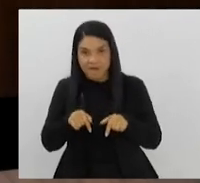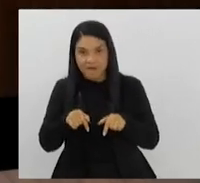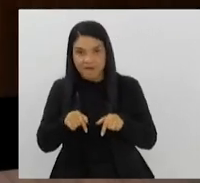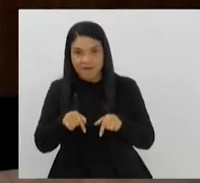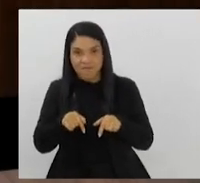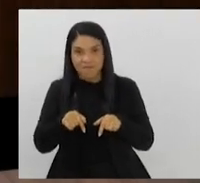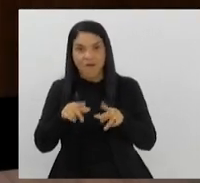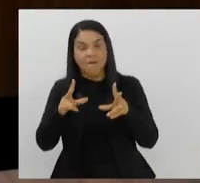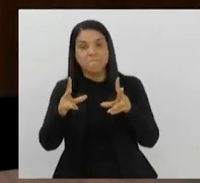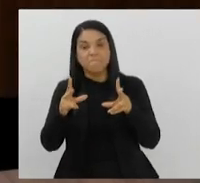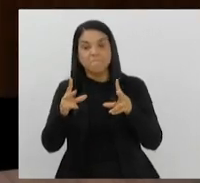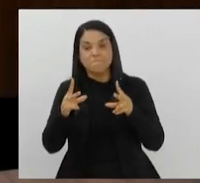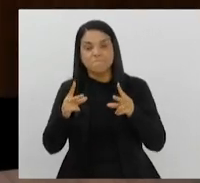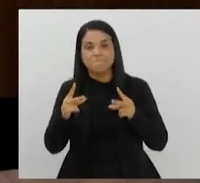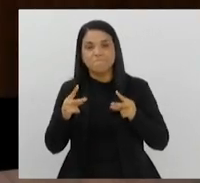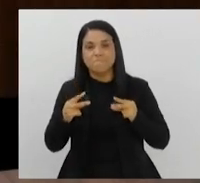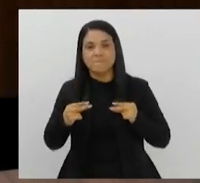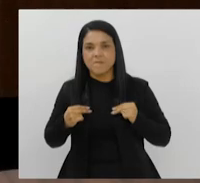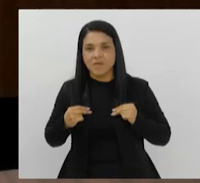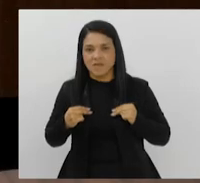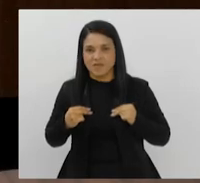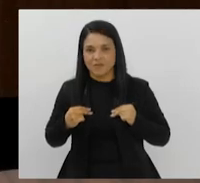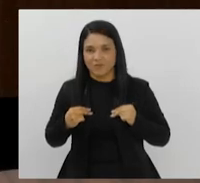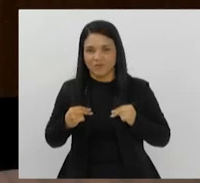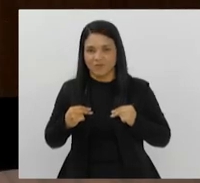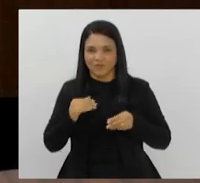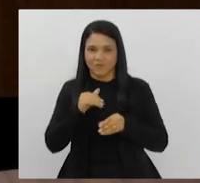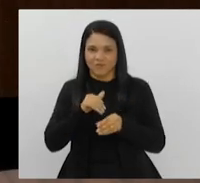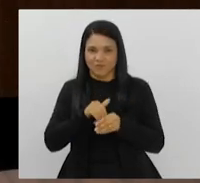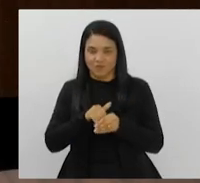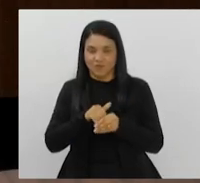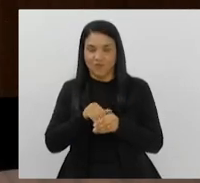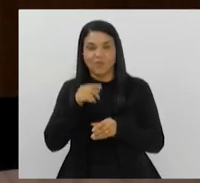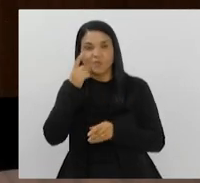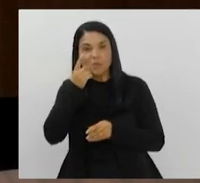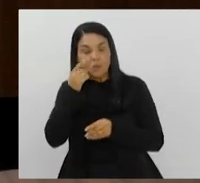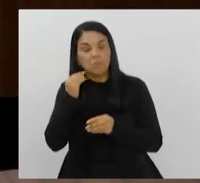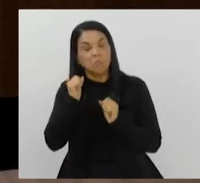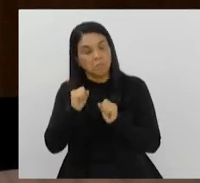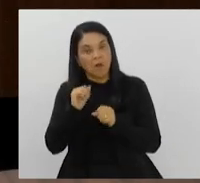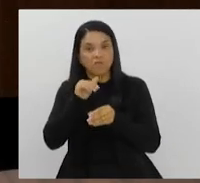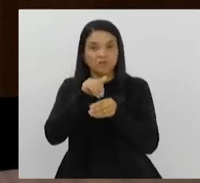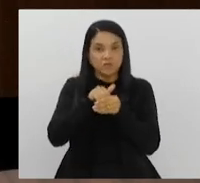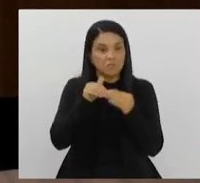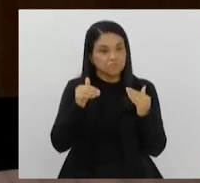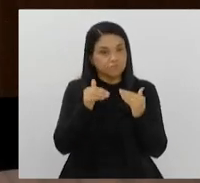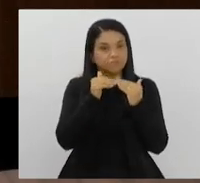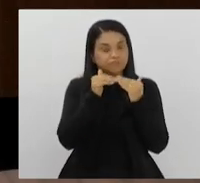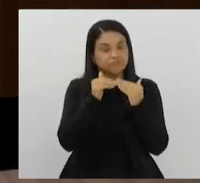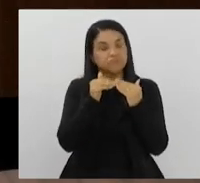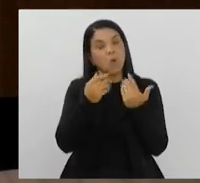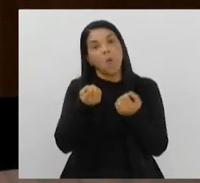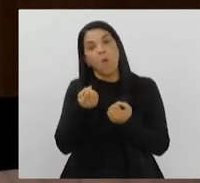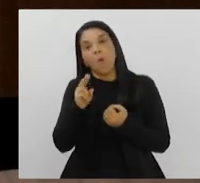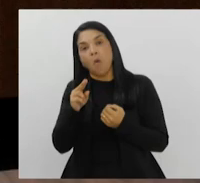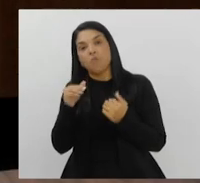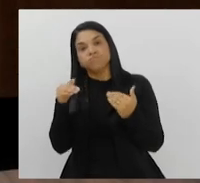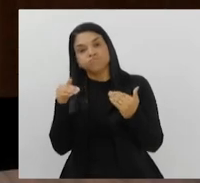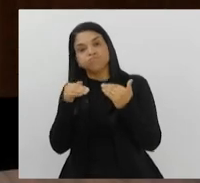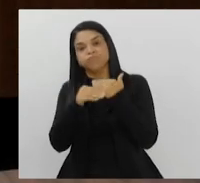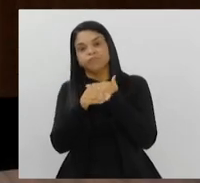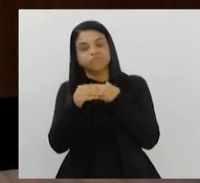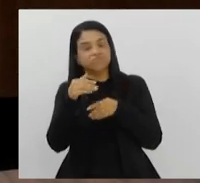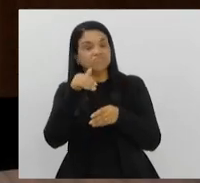é mérito. Se é mérito, o deputado pode votar a favor e votar contra. É